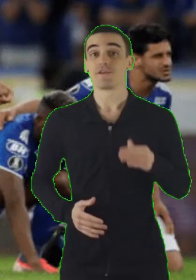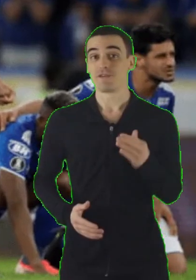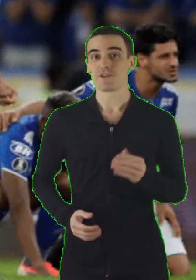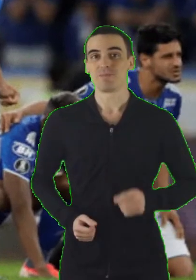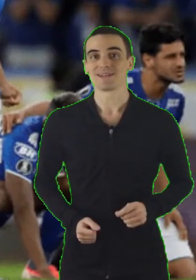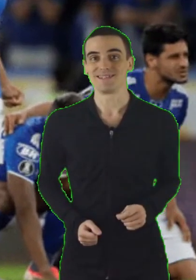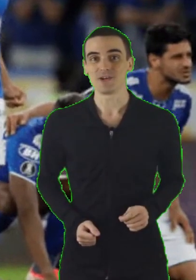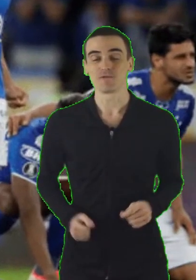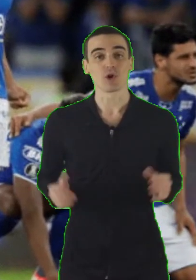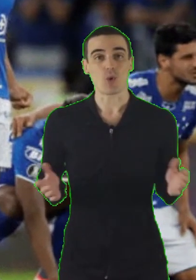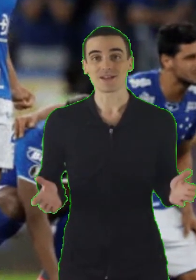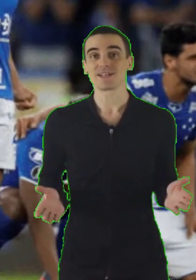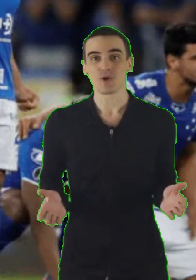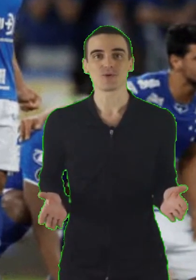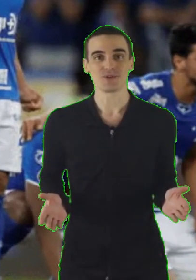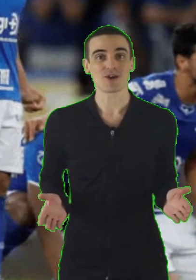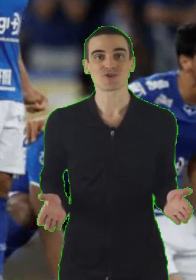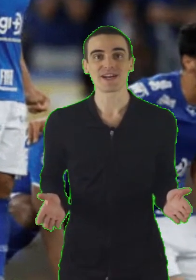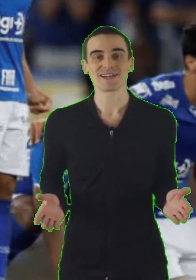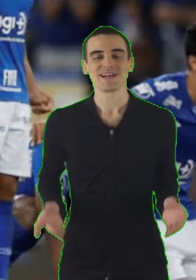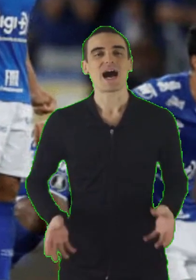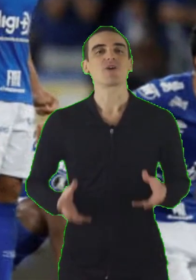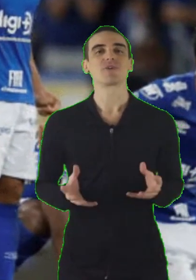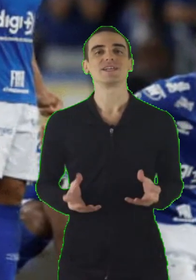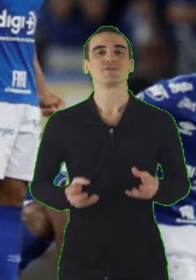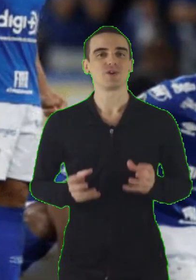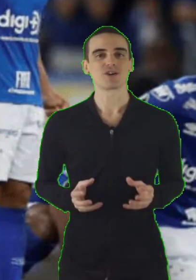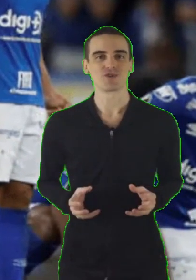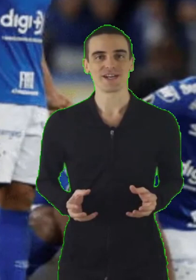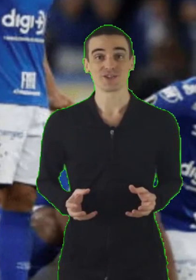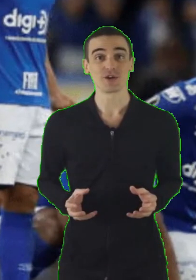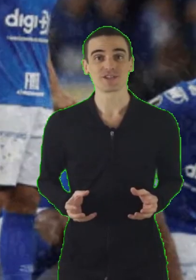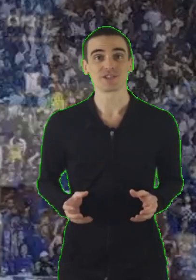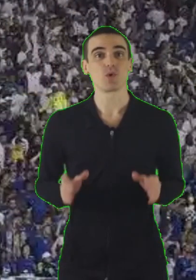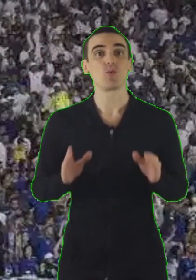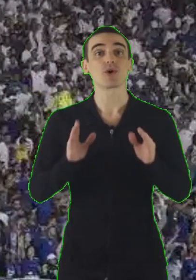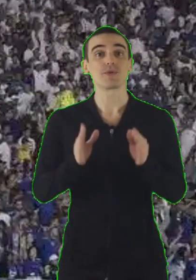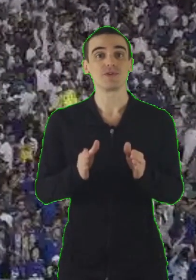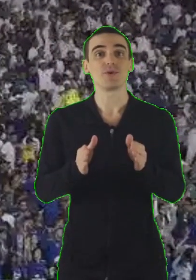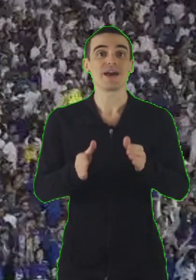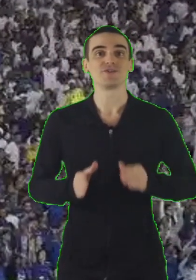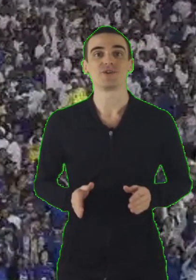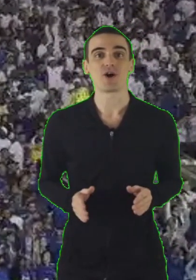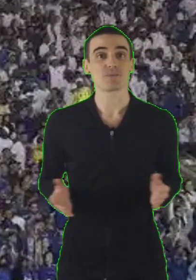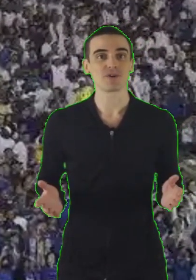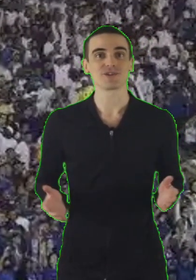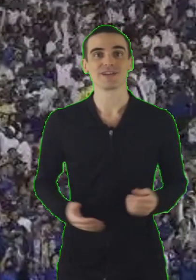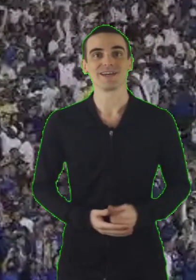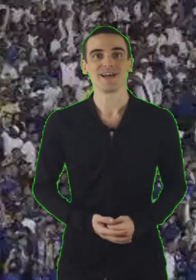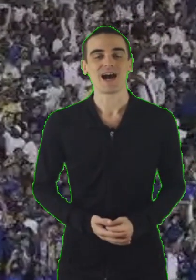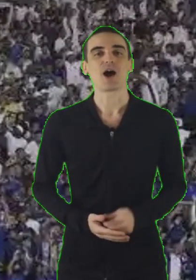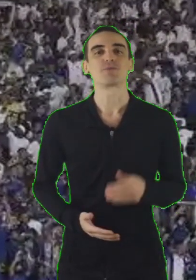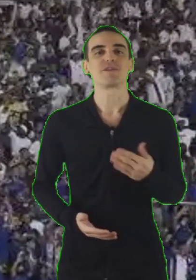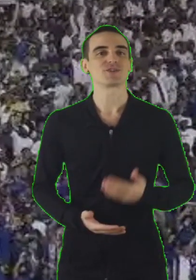saiu nesse instante jogador oferecido ao Cruzeiro Veja isso fala torcedor do Cruzeiro